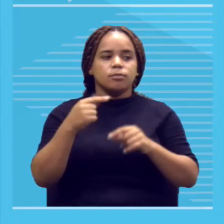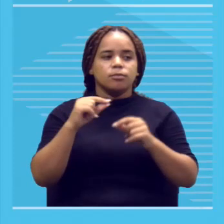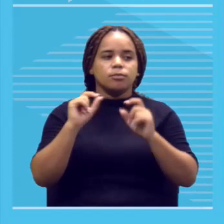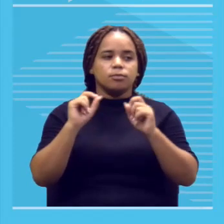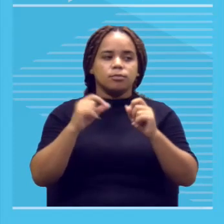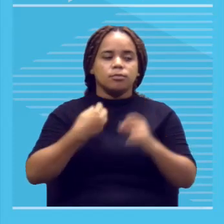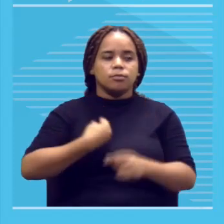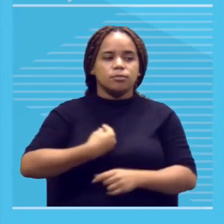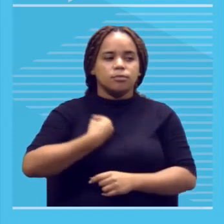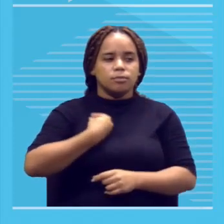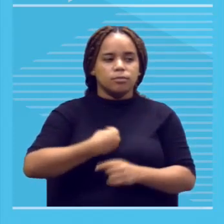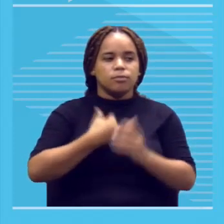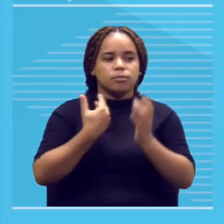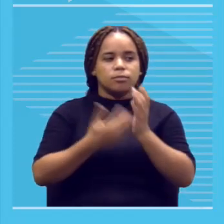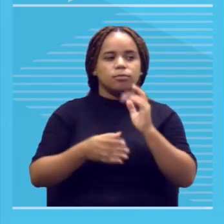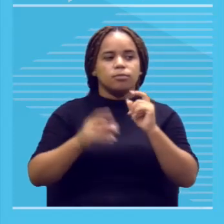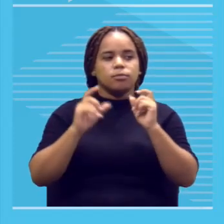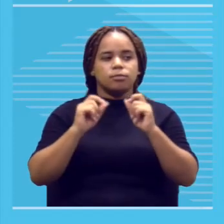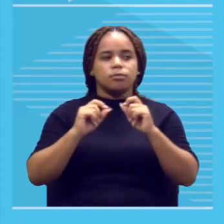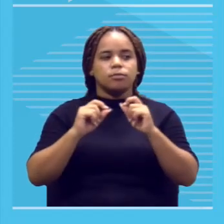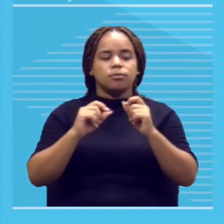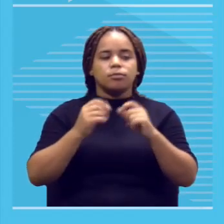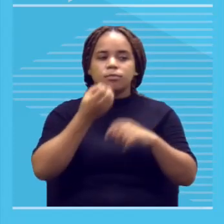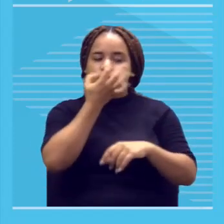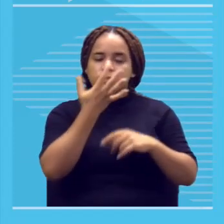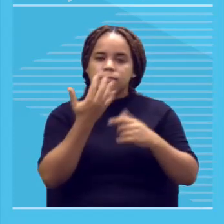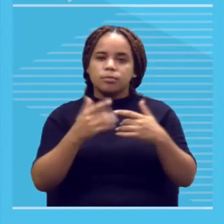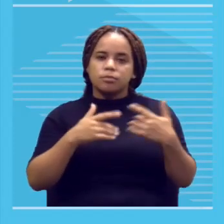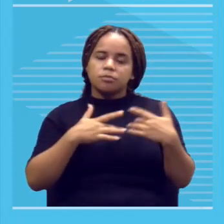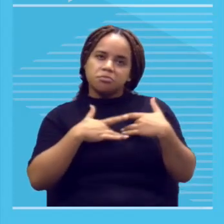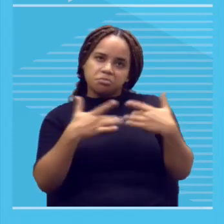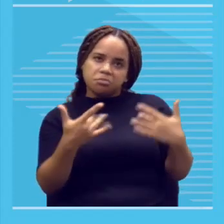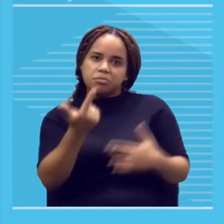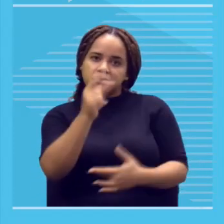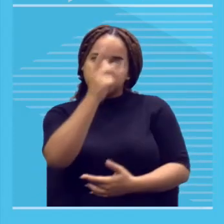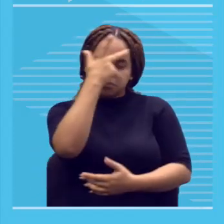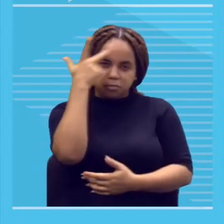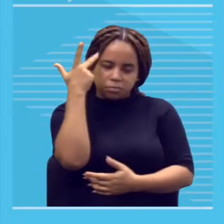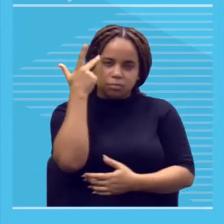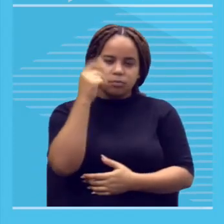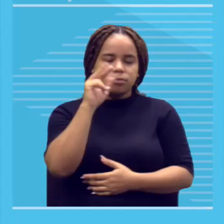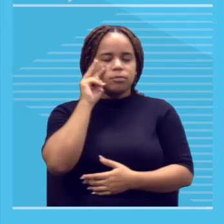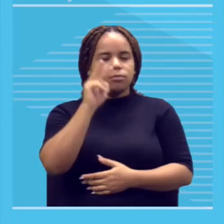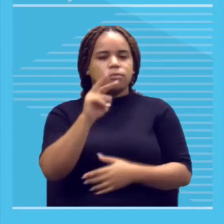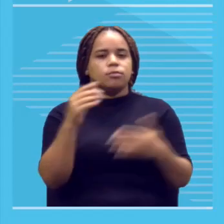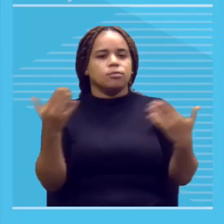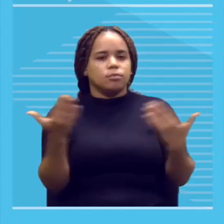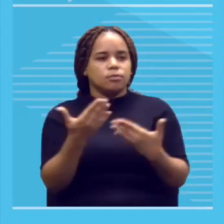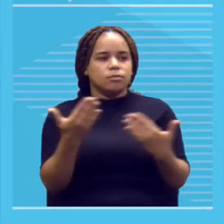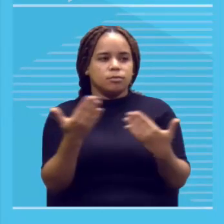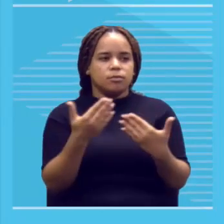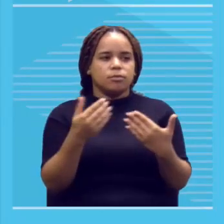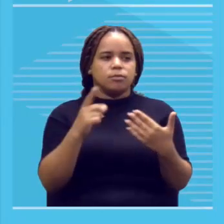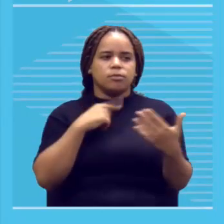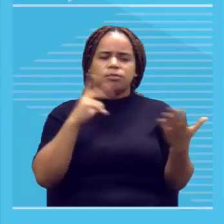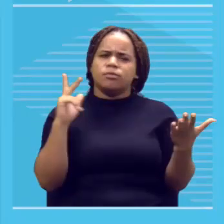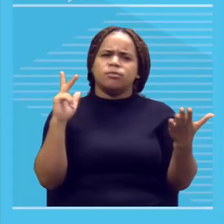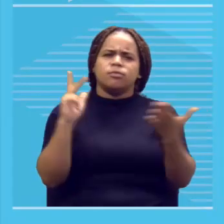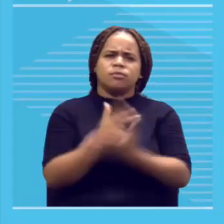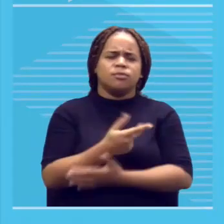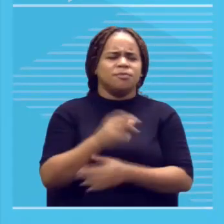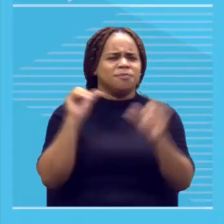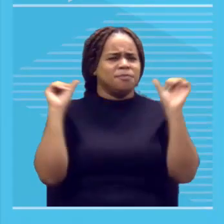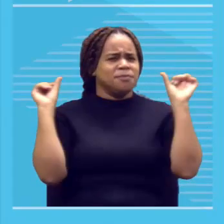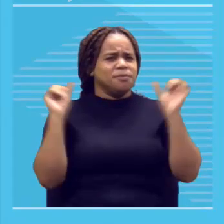elas Fiquem a mercê do acaso e da Boa Vontade de alguns nós iremos agora na uma cena grotesca